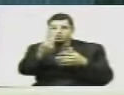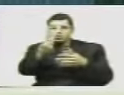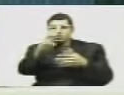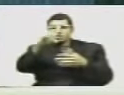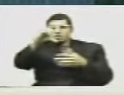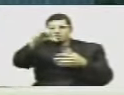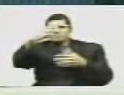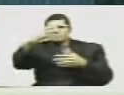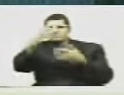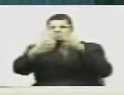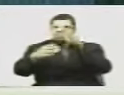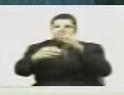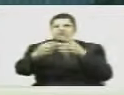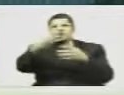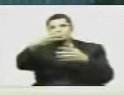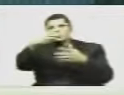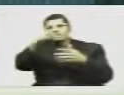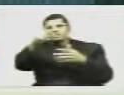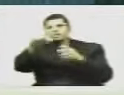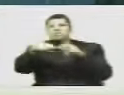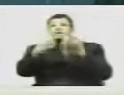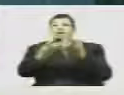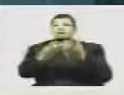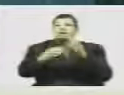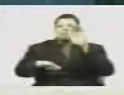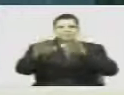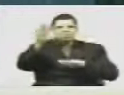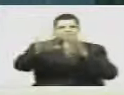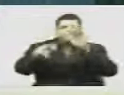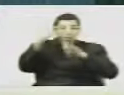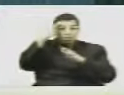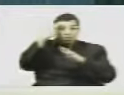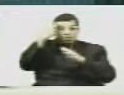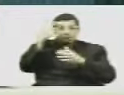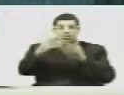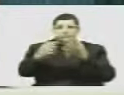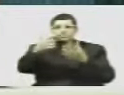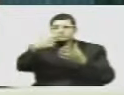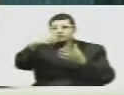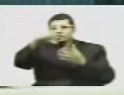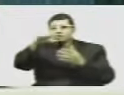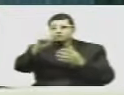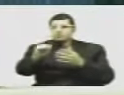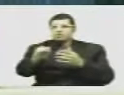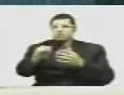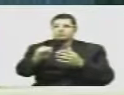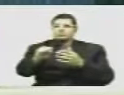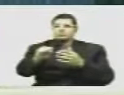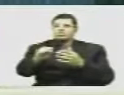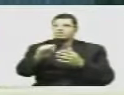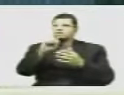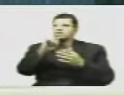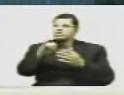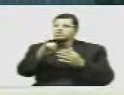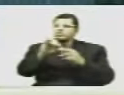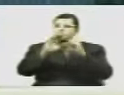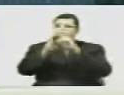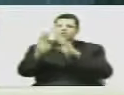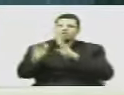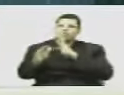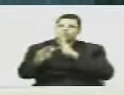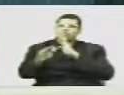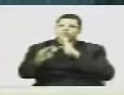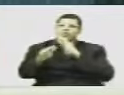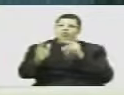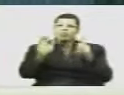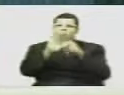2,95 a R$ 3,02, mas que em média custa R$ 2,98, segundo reconhece